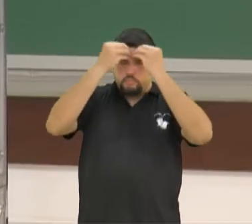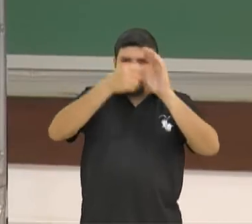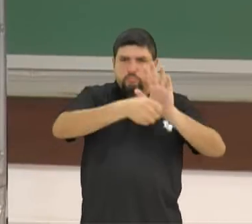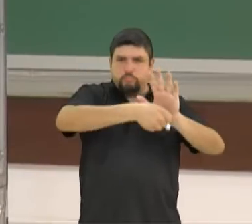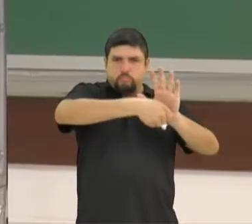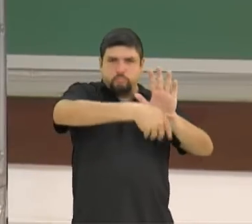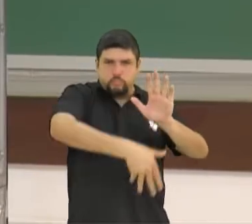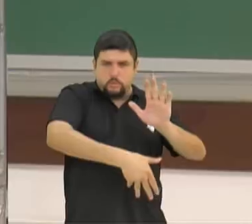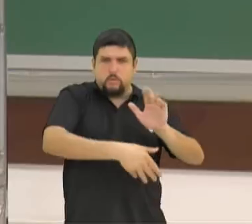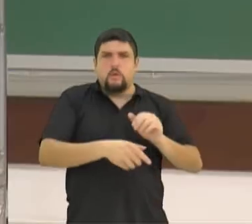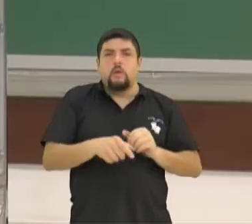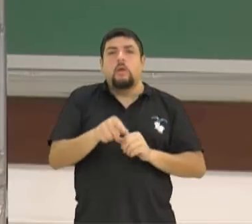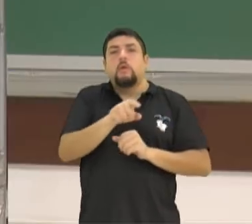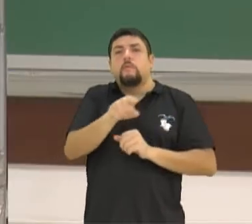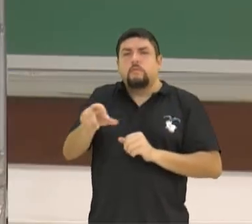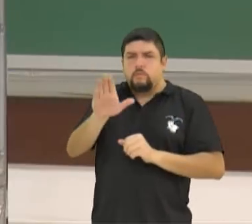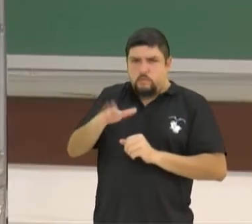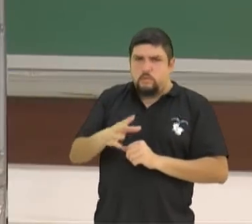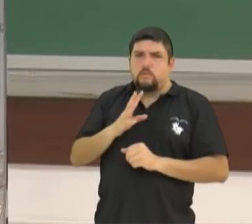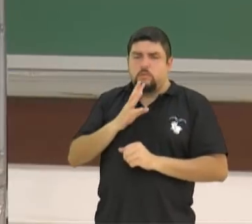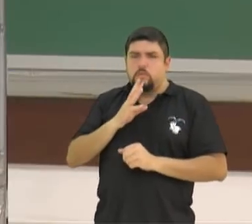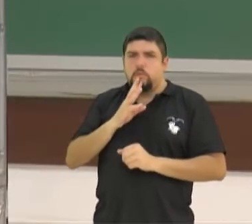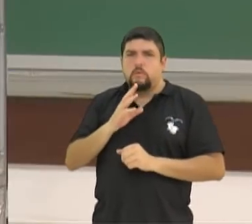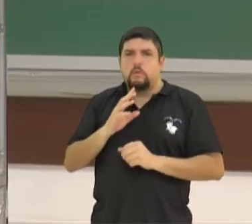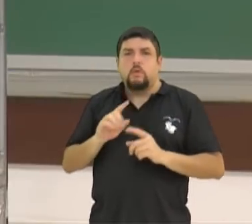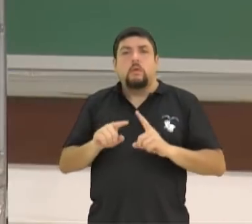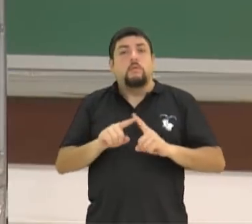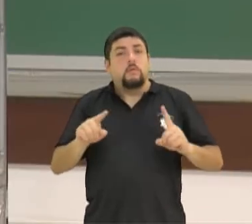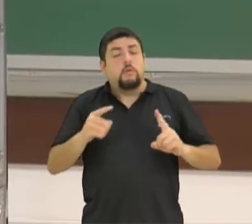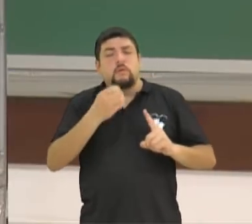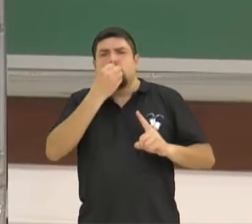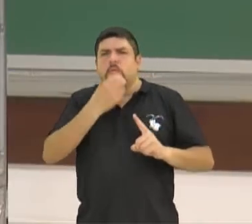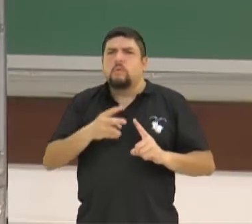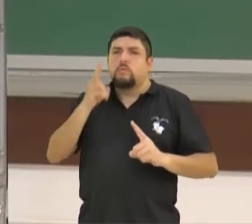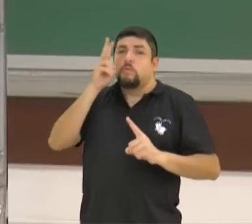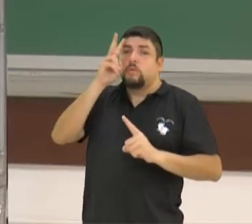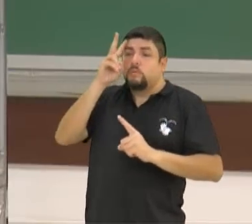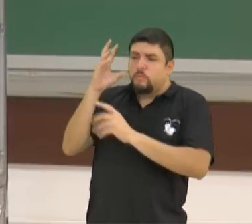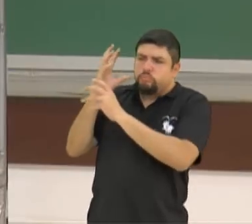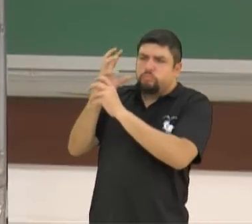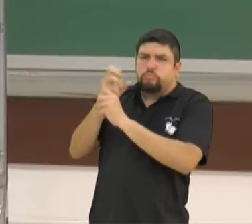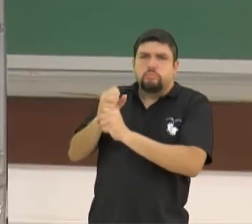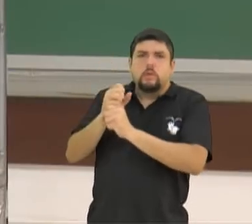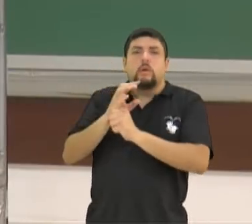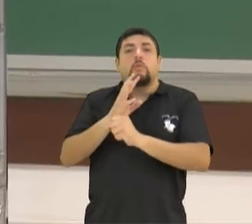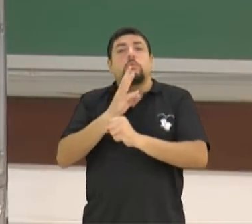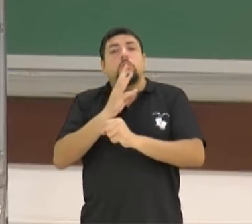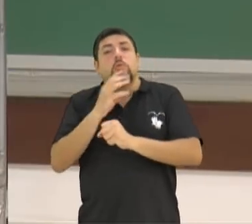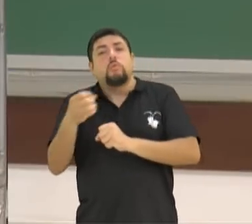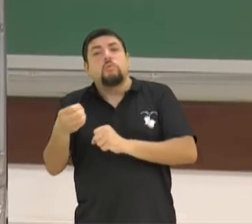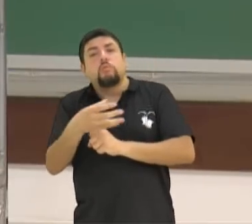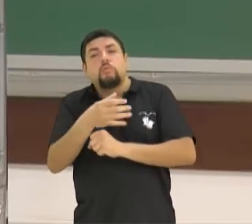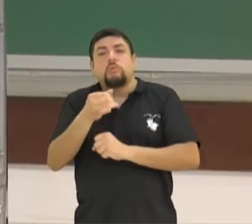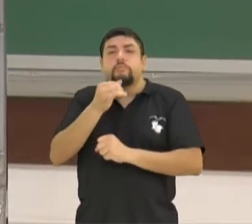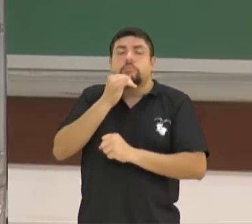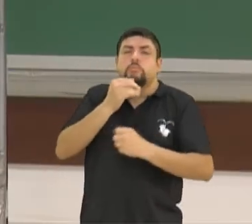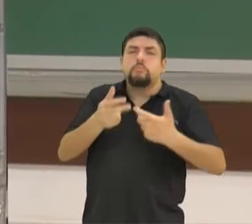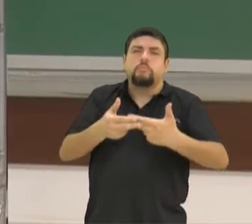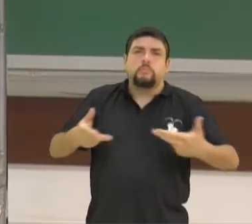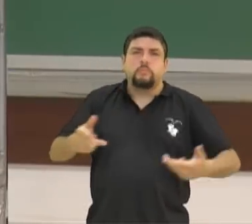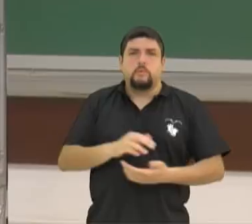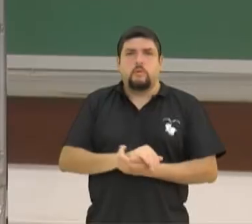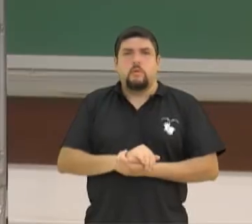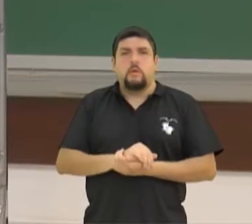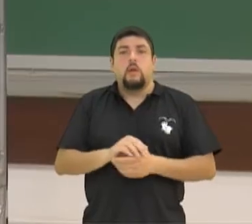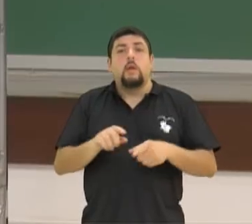algumas vocês já conhecem, mas sempre é bom a gente revisar, relembrar, conhecer novos exemplos e a gente também vai conhecer